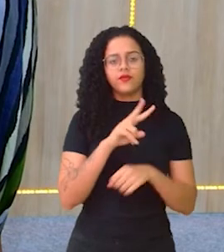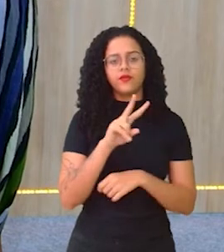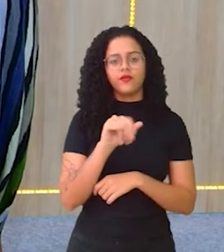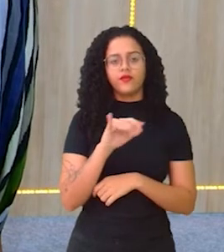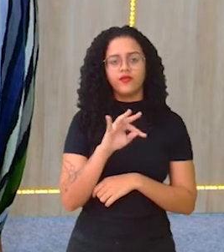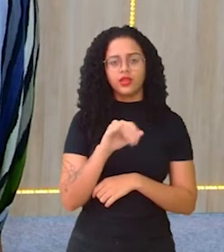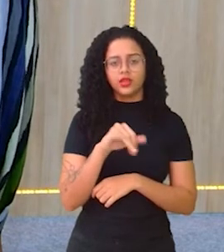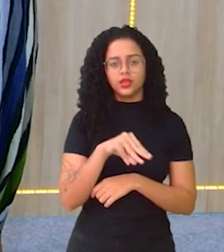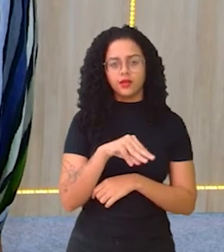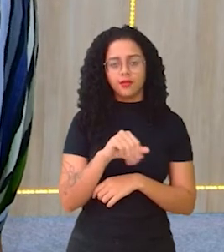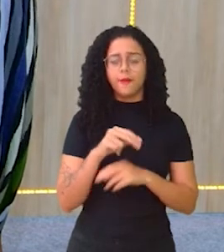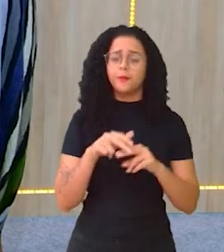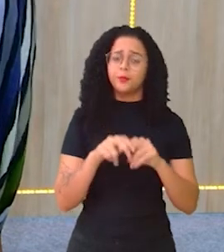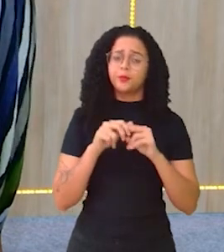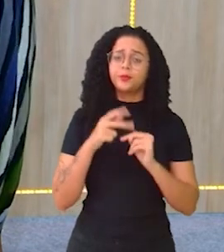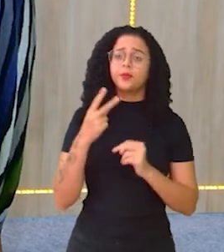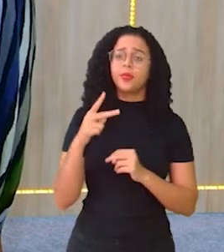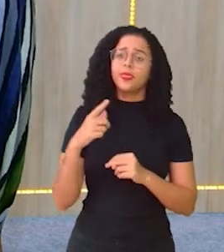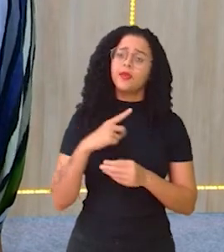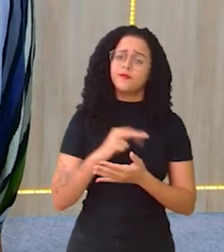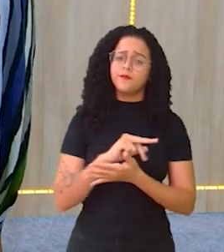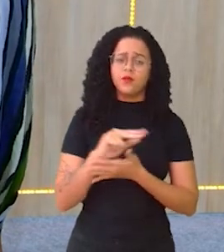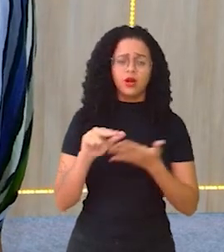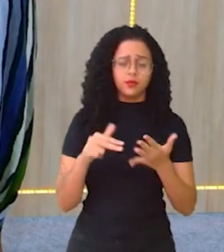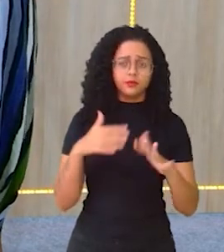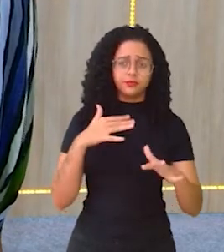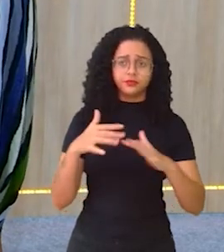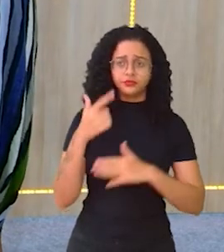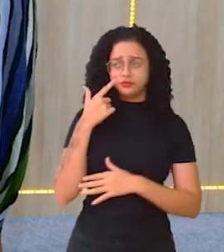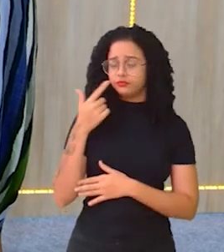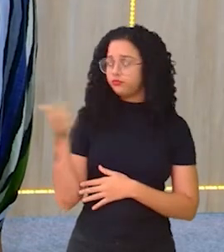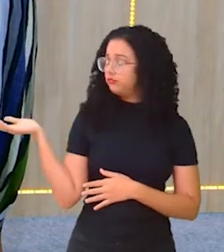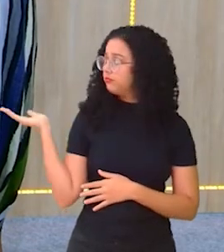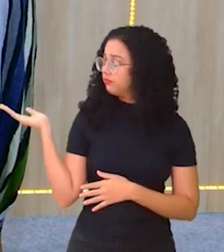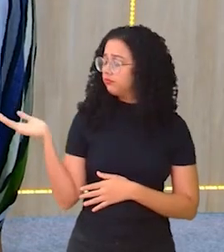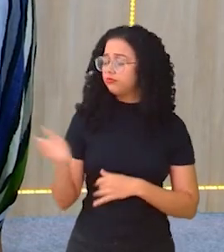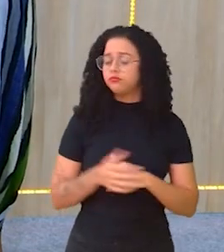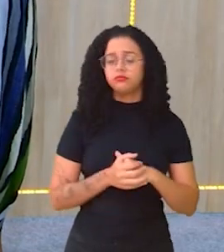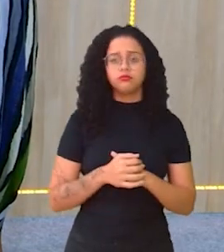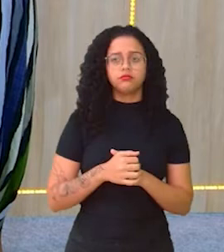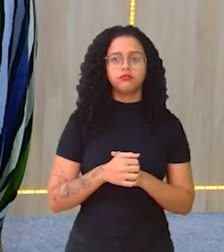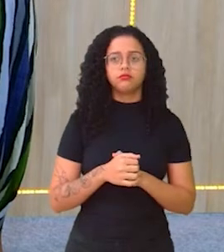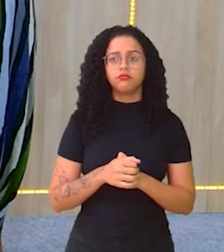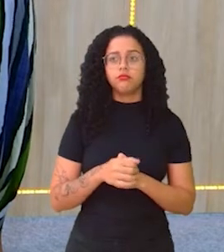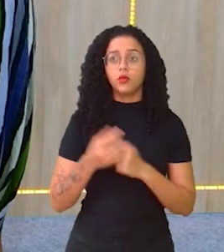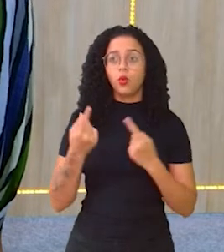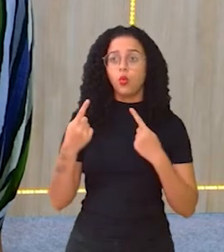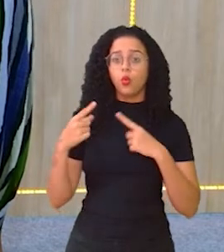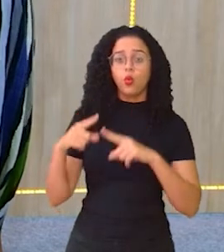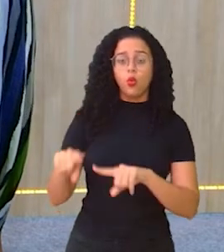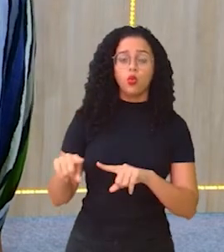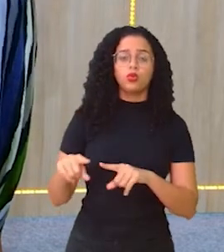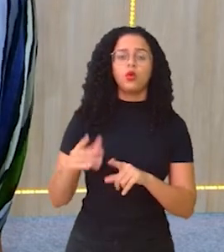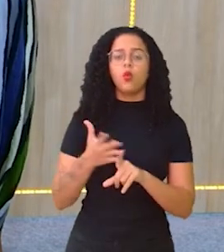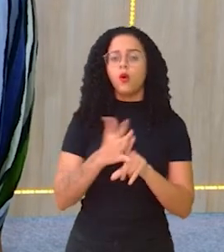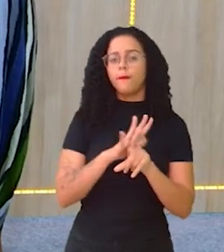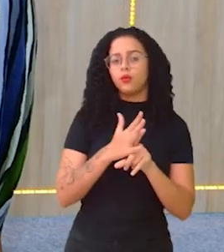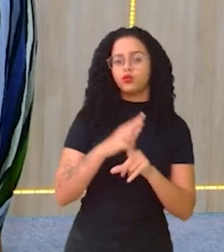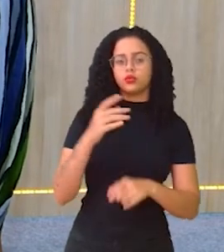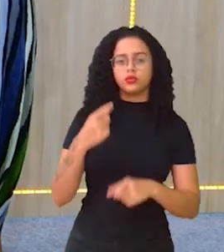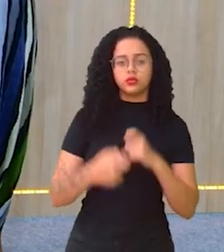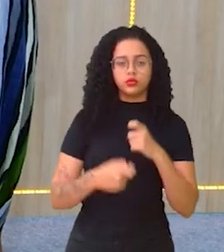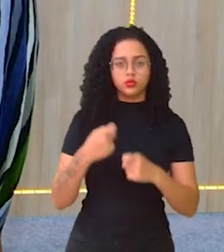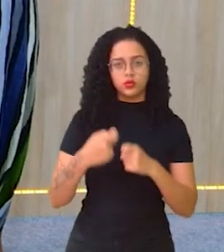Então, devido a isso, tem vários movimentos, como esse que está aí a imagem, né? Que é um movimento contra o abuso sexual, tem vários outros,